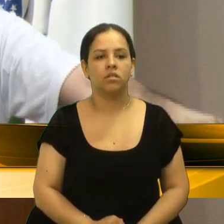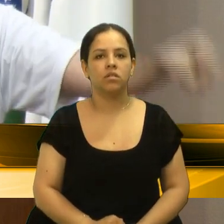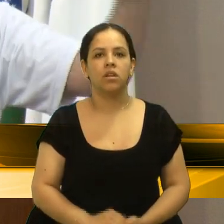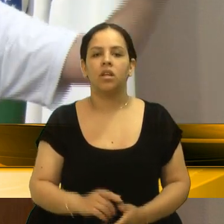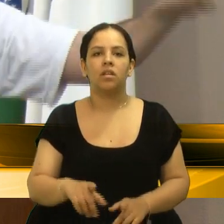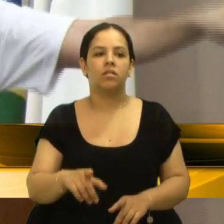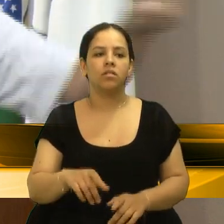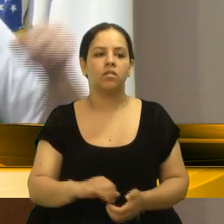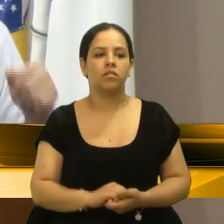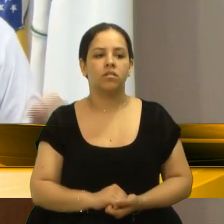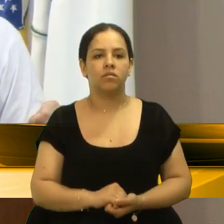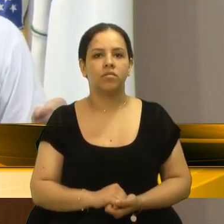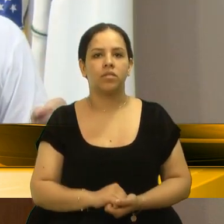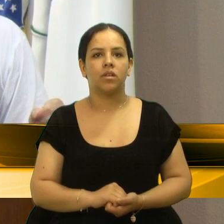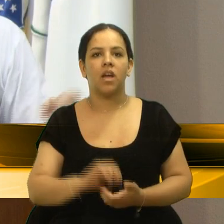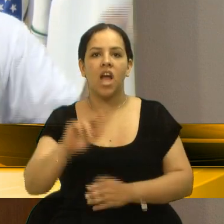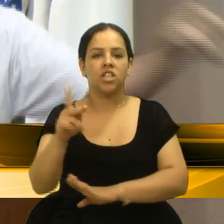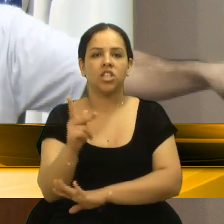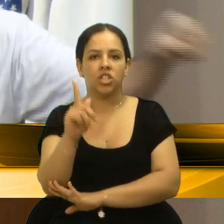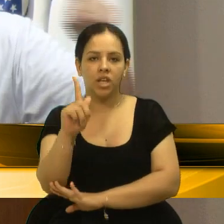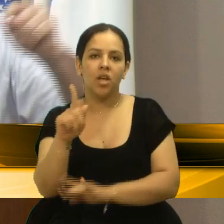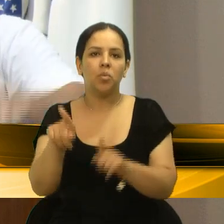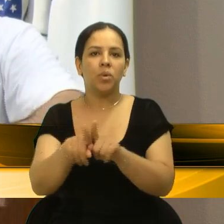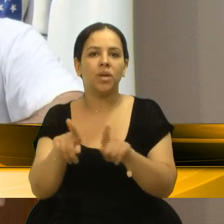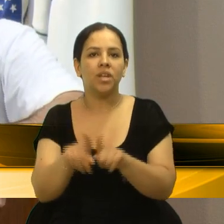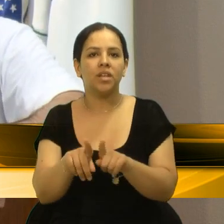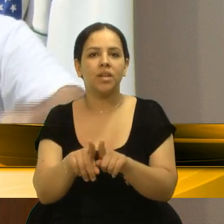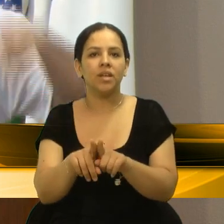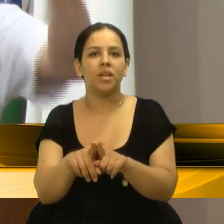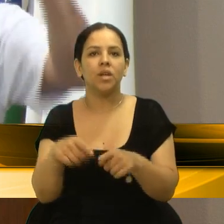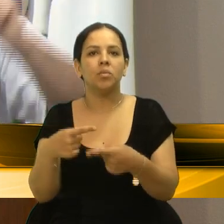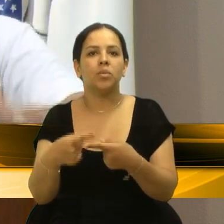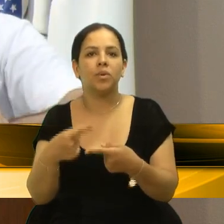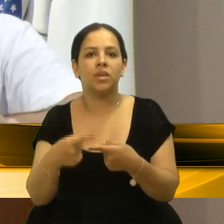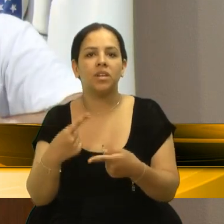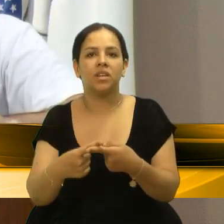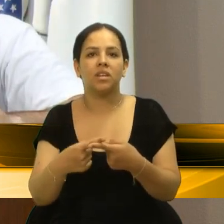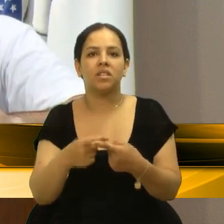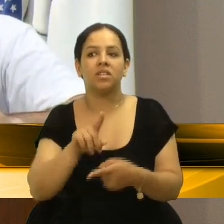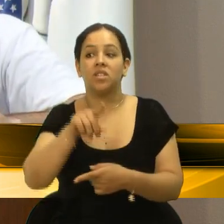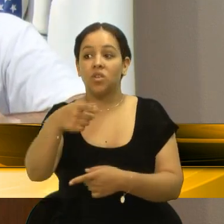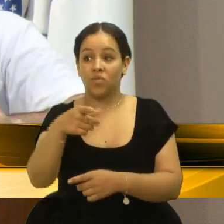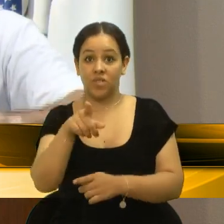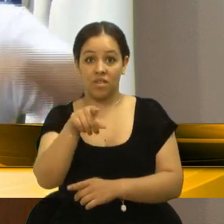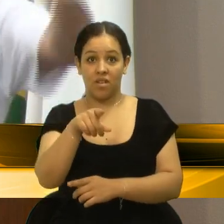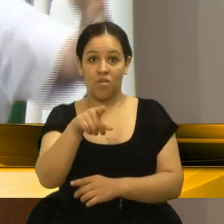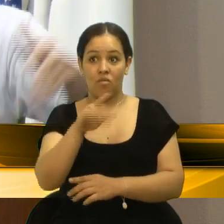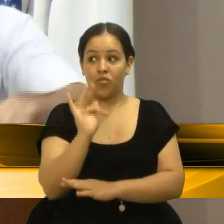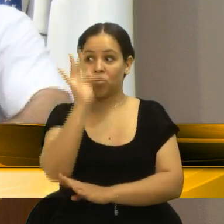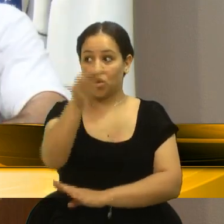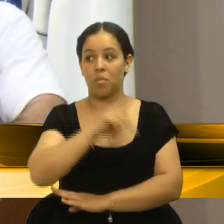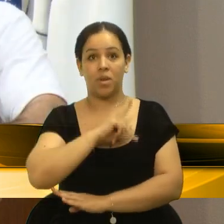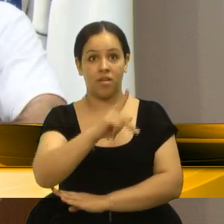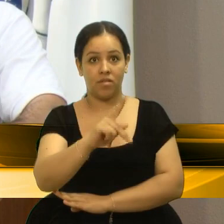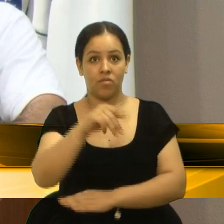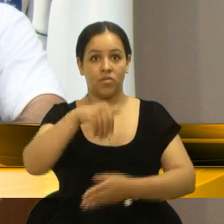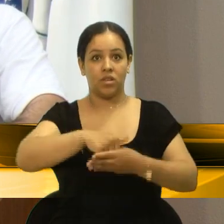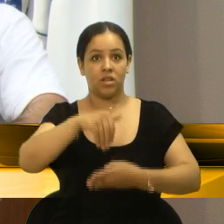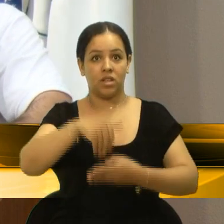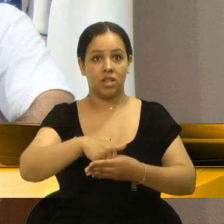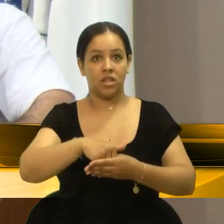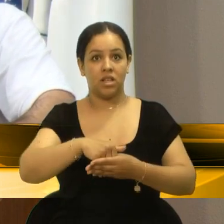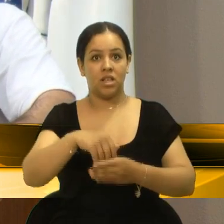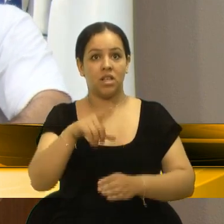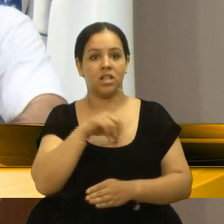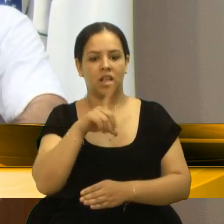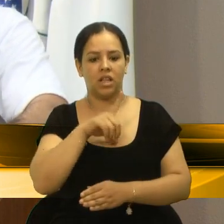em garantir, vereador Flávio Cassino, o senhor que assumirá por esse período, e se for o futuro prefeito, for eleito, tenha que ter esse